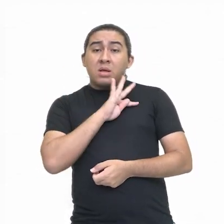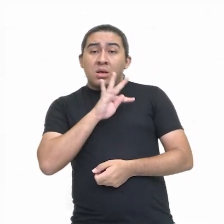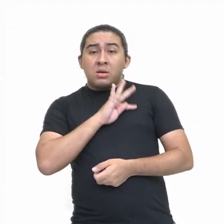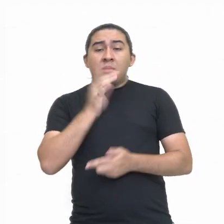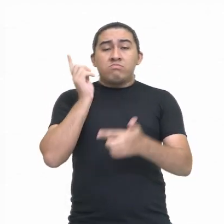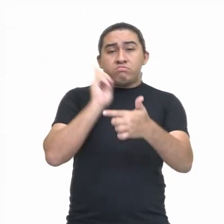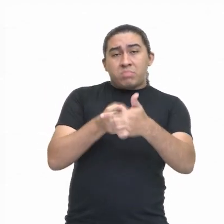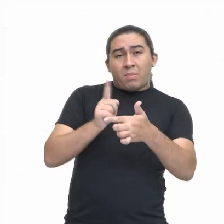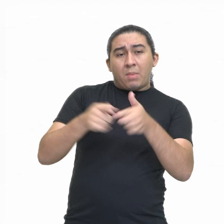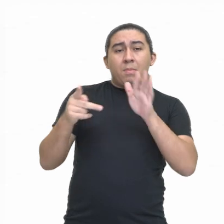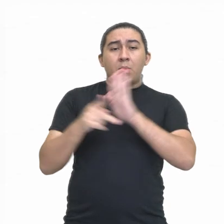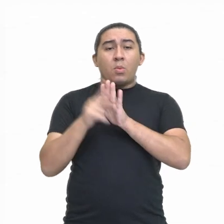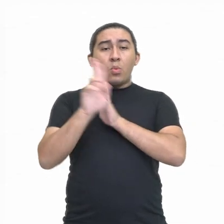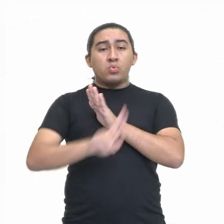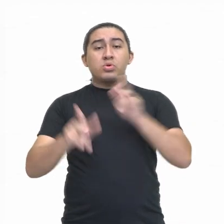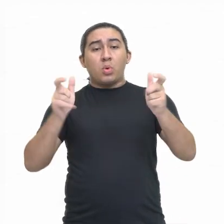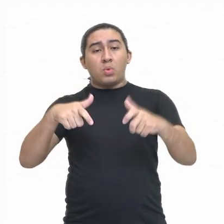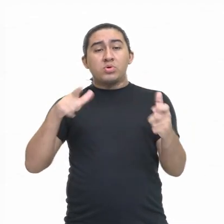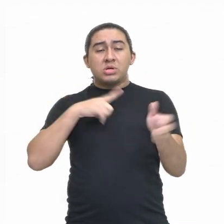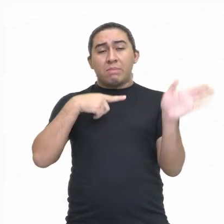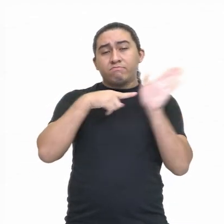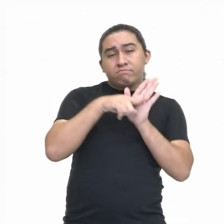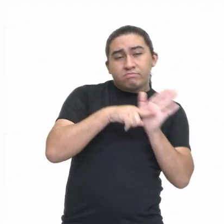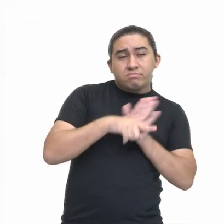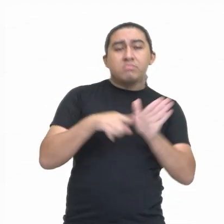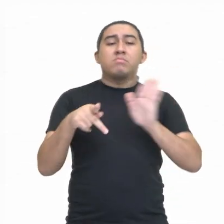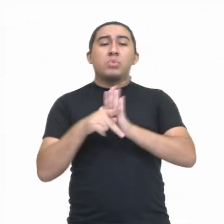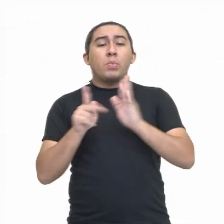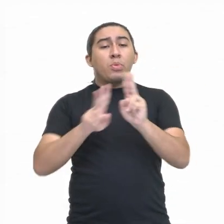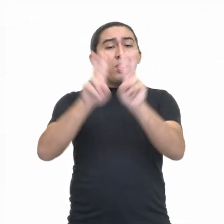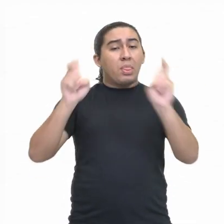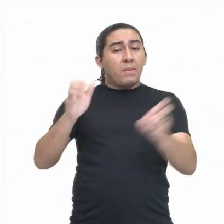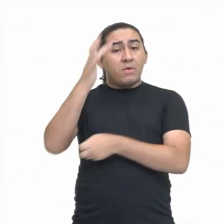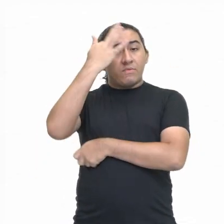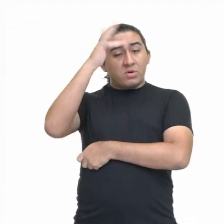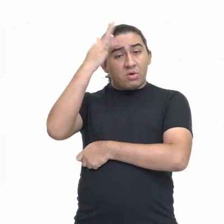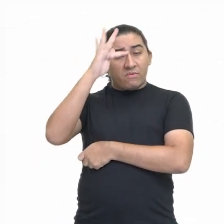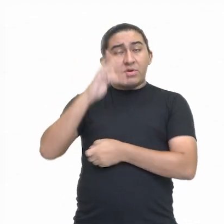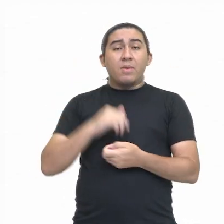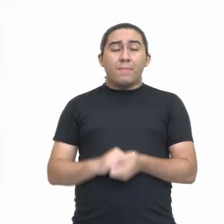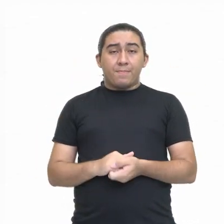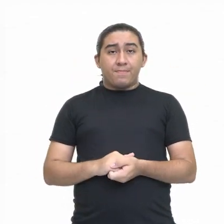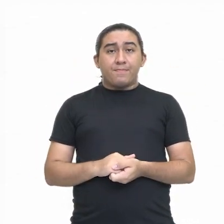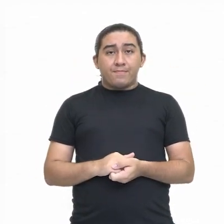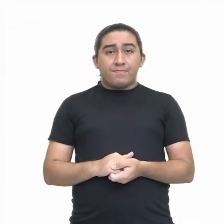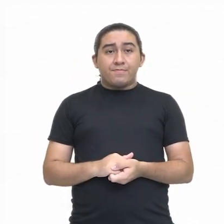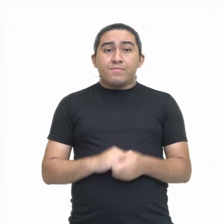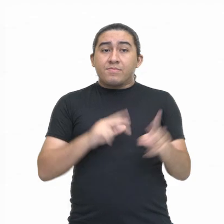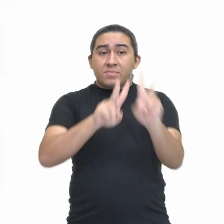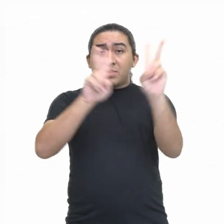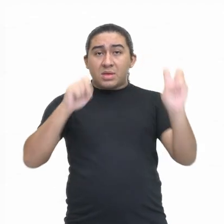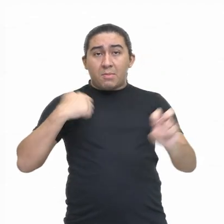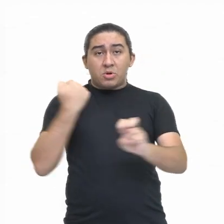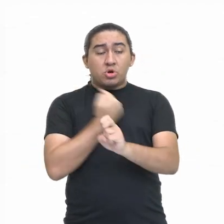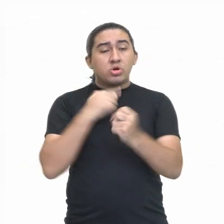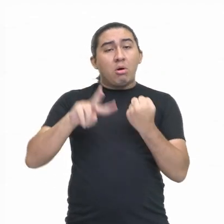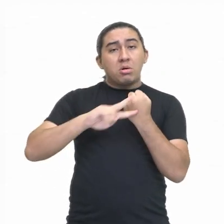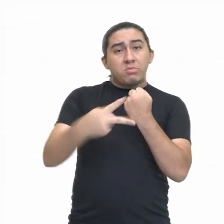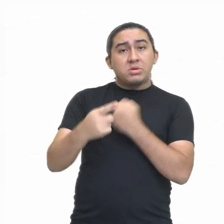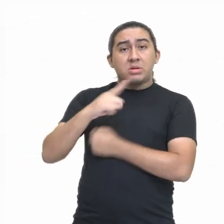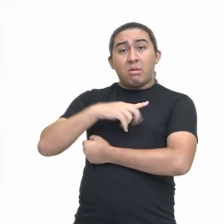de abordagens utilizadas para investigar questões filosóficas, ou seja, questões que nos levam a